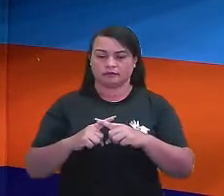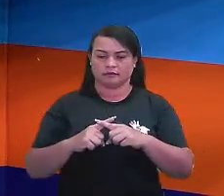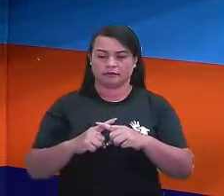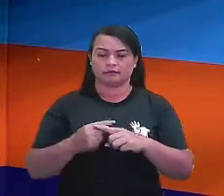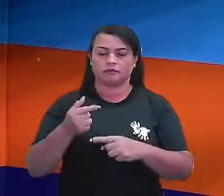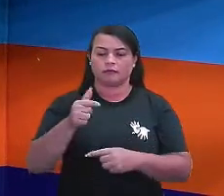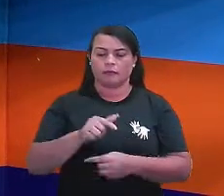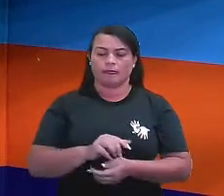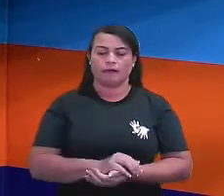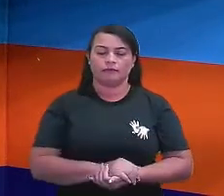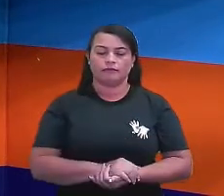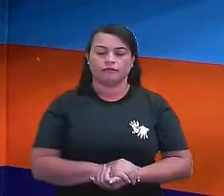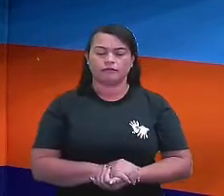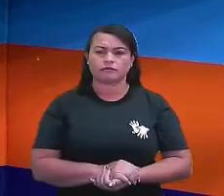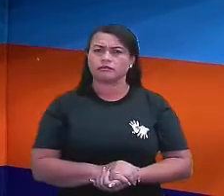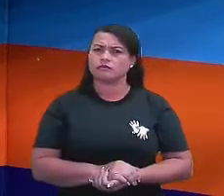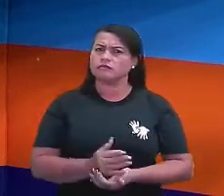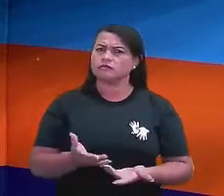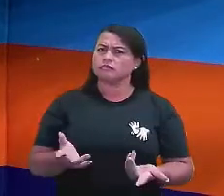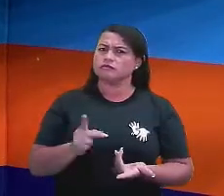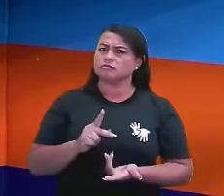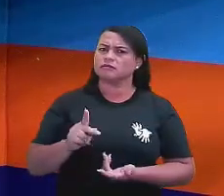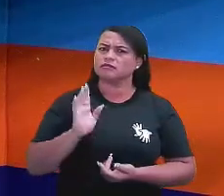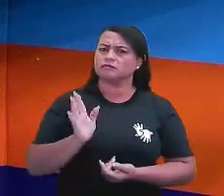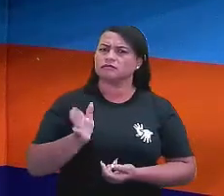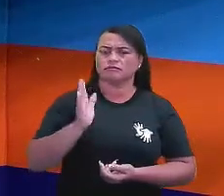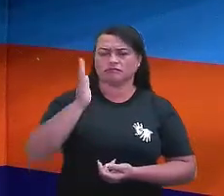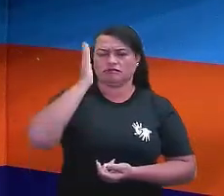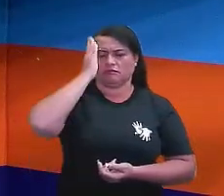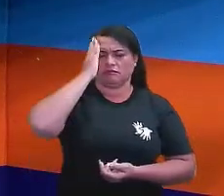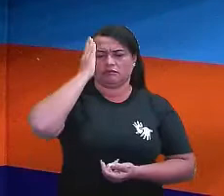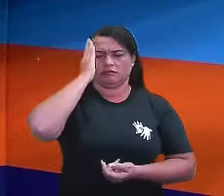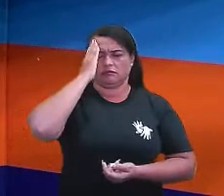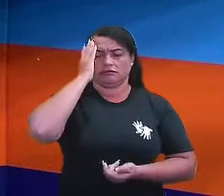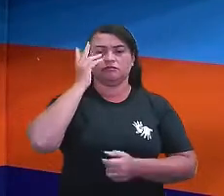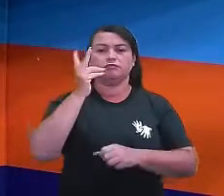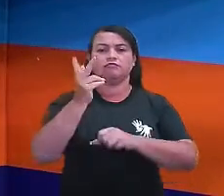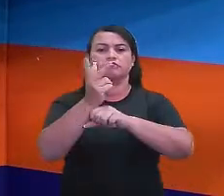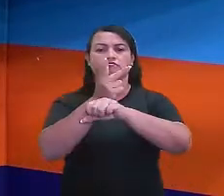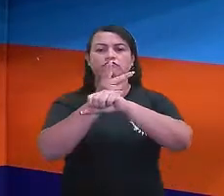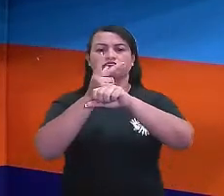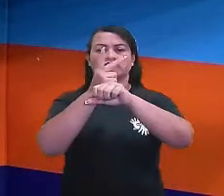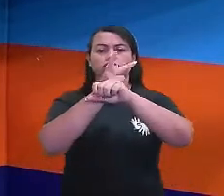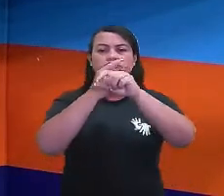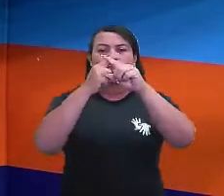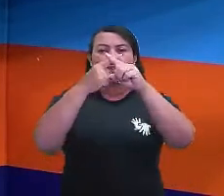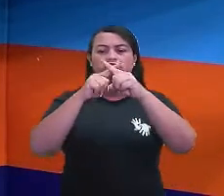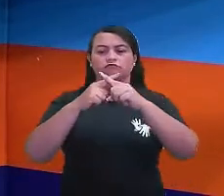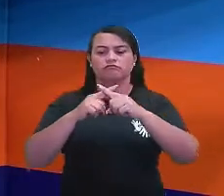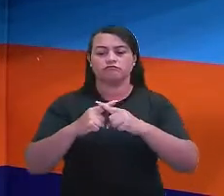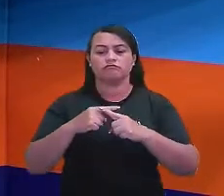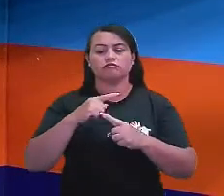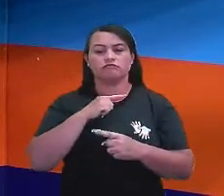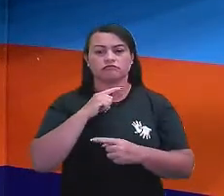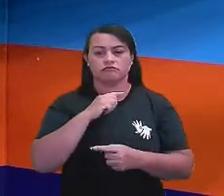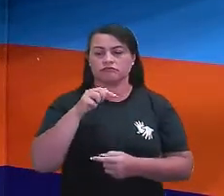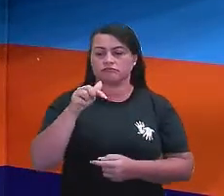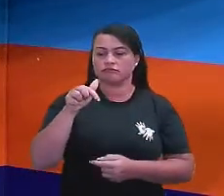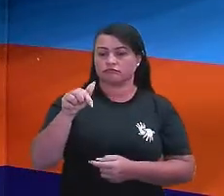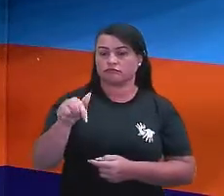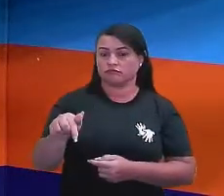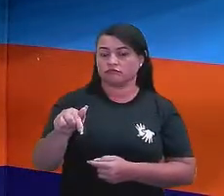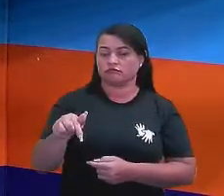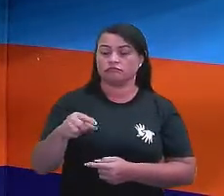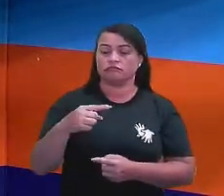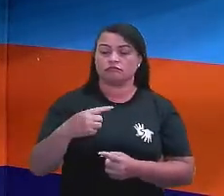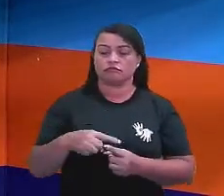2. Ah, professora, eu já sei. Vou procurar lá na minha tabuada se tem o 7, porque a minha